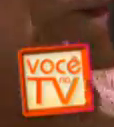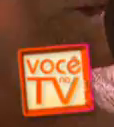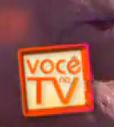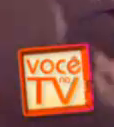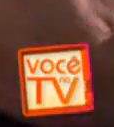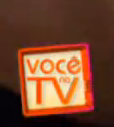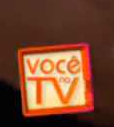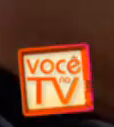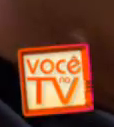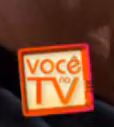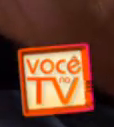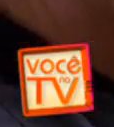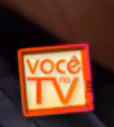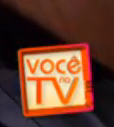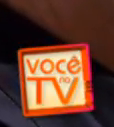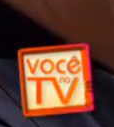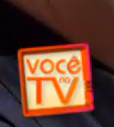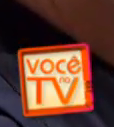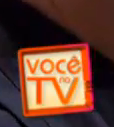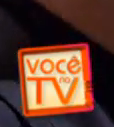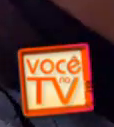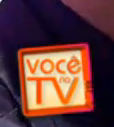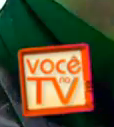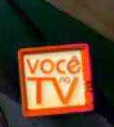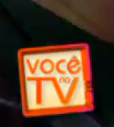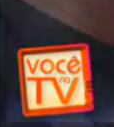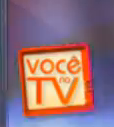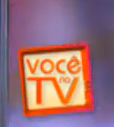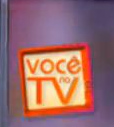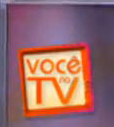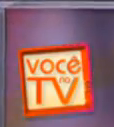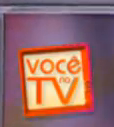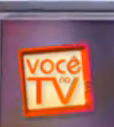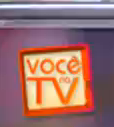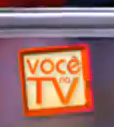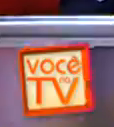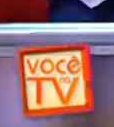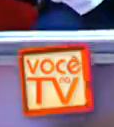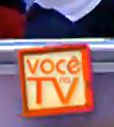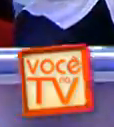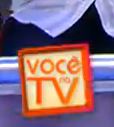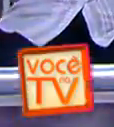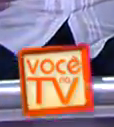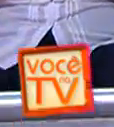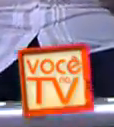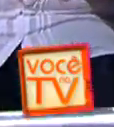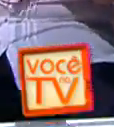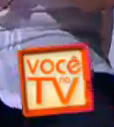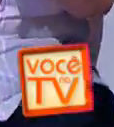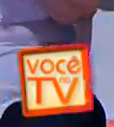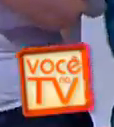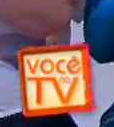porque fugiste de mim. Hoje vivo de